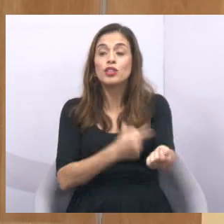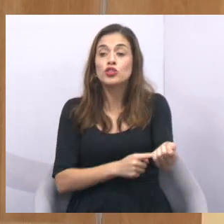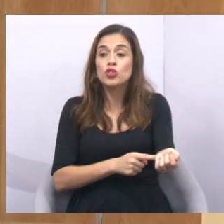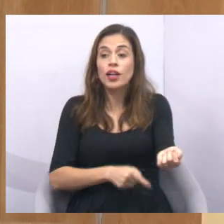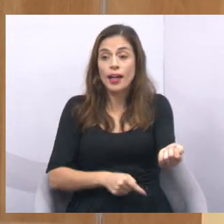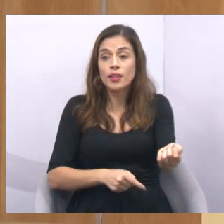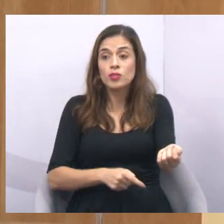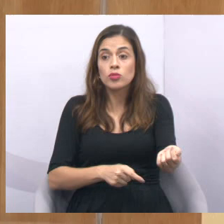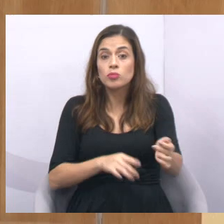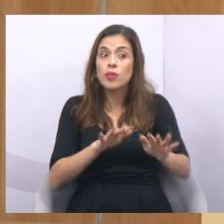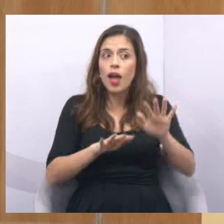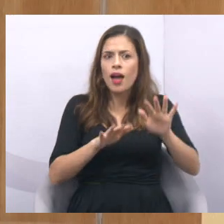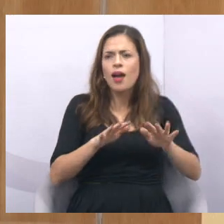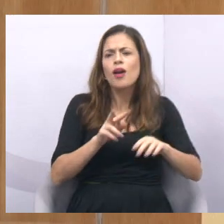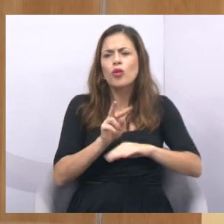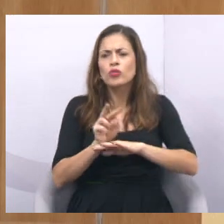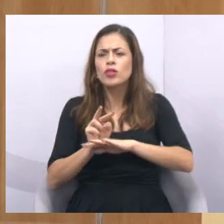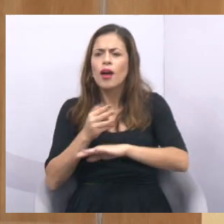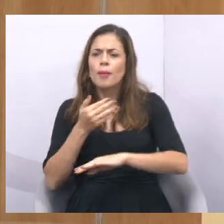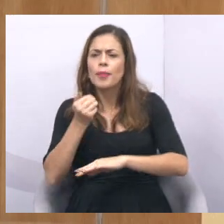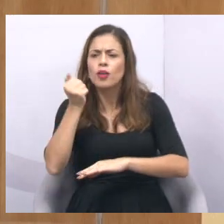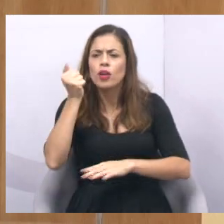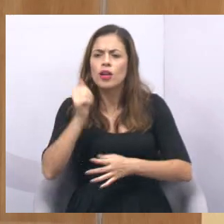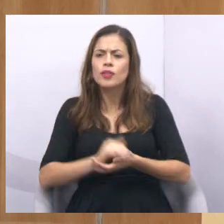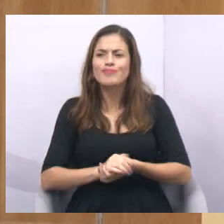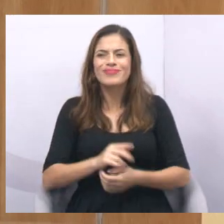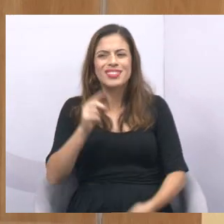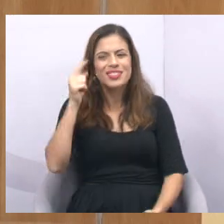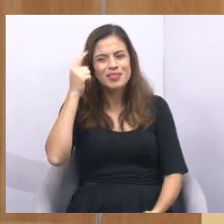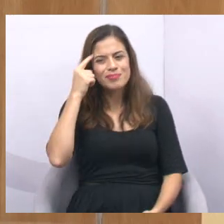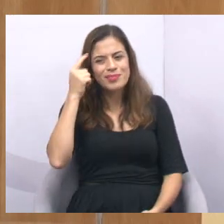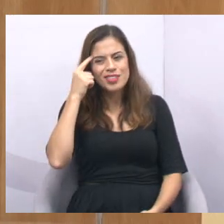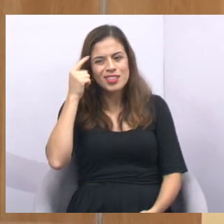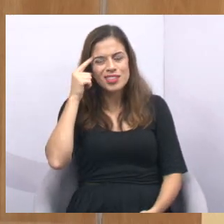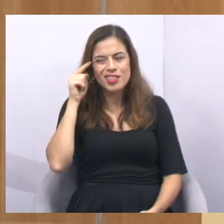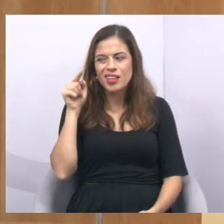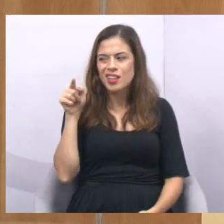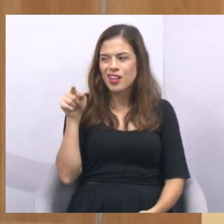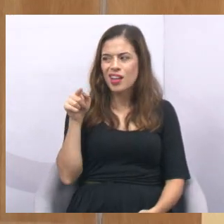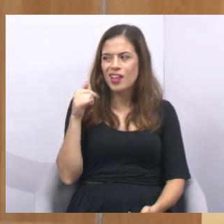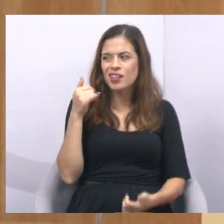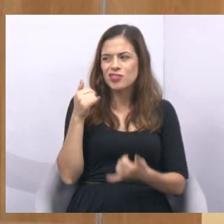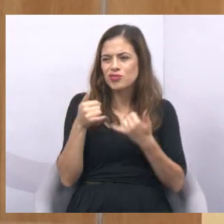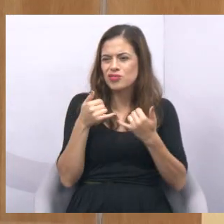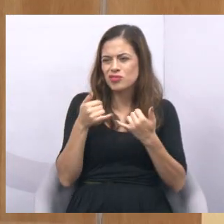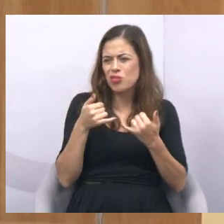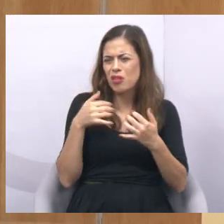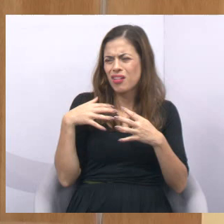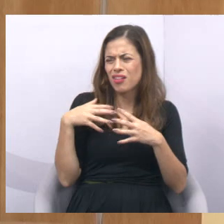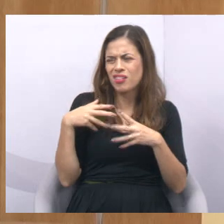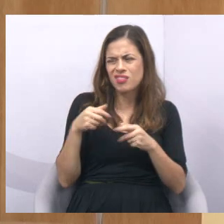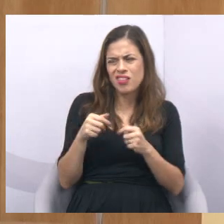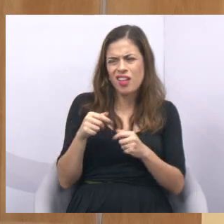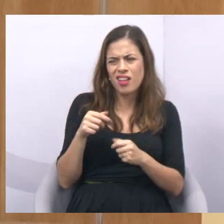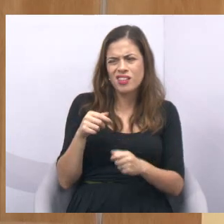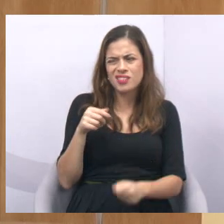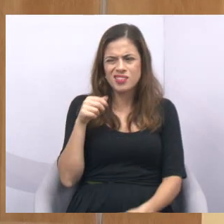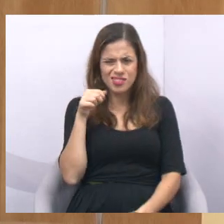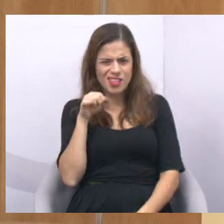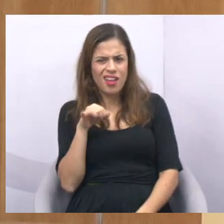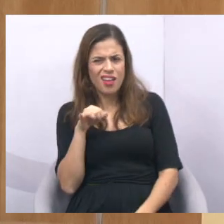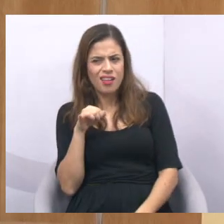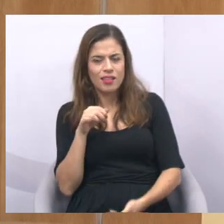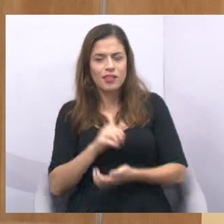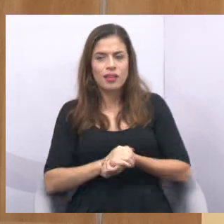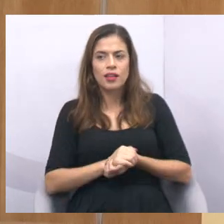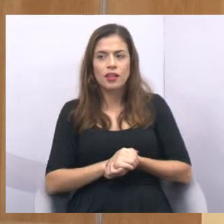recuperando, e eu falei assim, pensei, né? Falei, pô, mas esse cara eu acho que não joga tudo isso não. E naquele